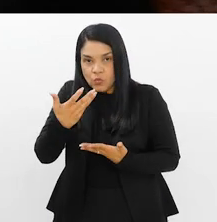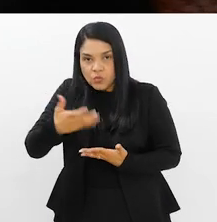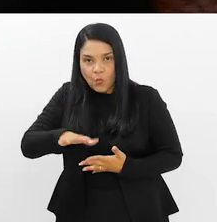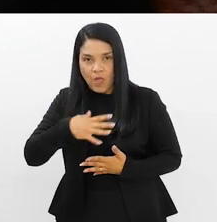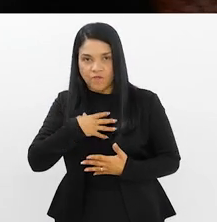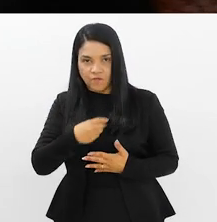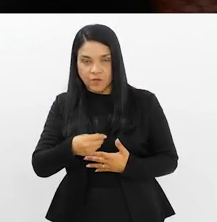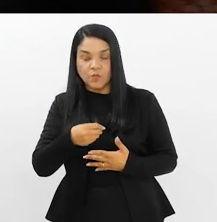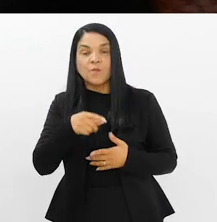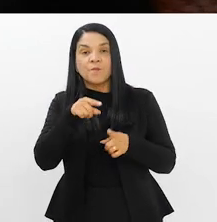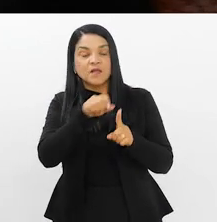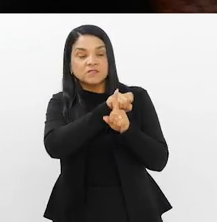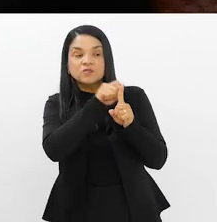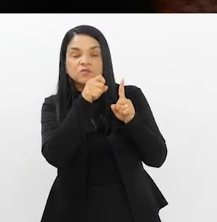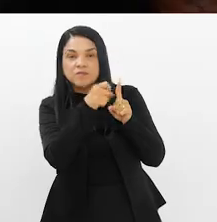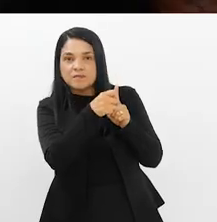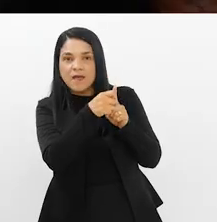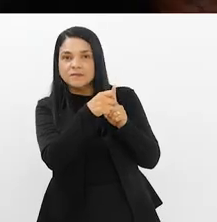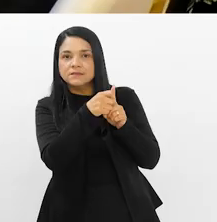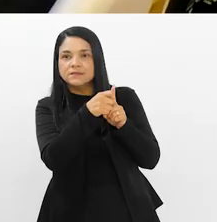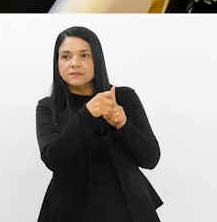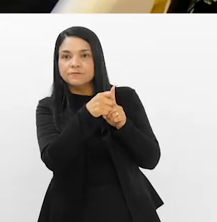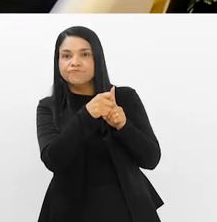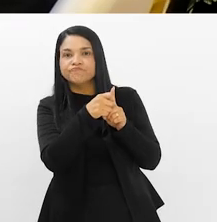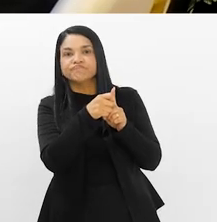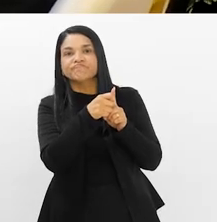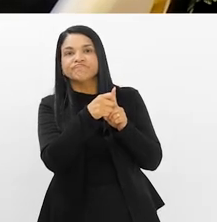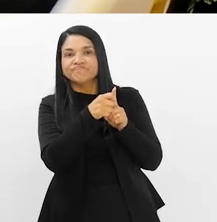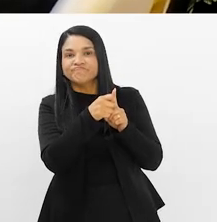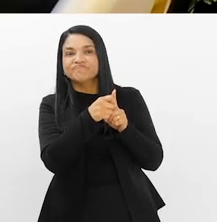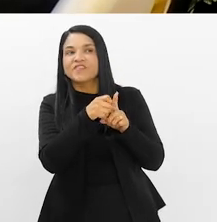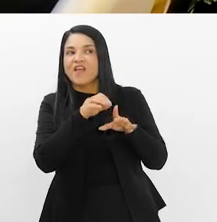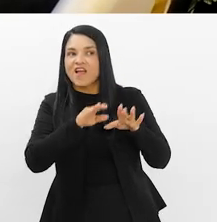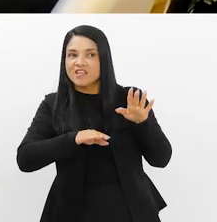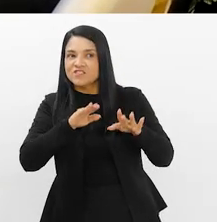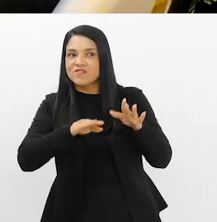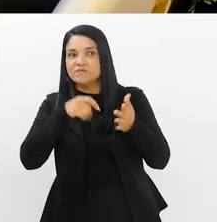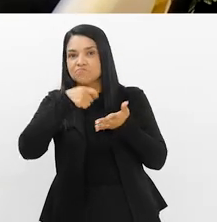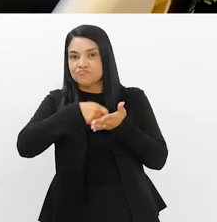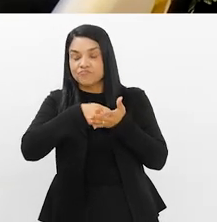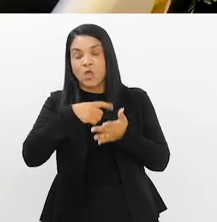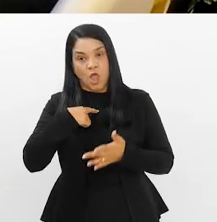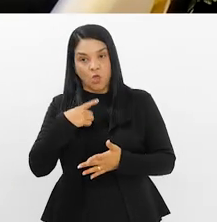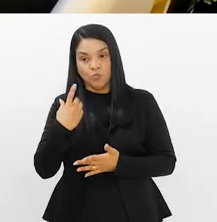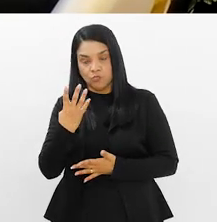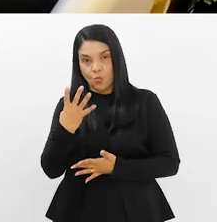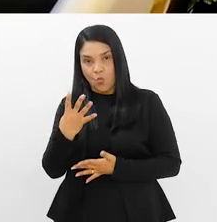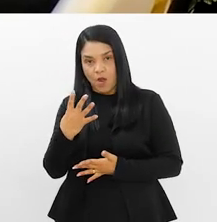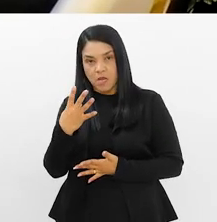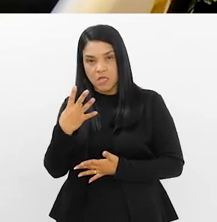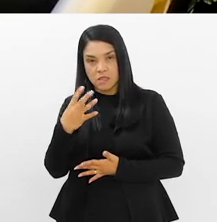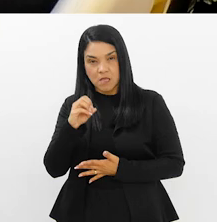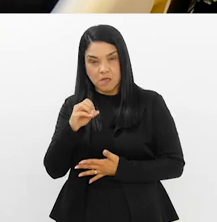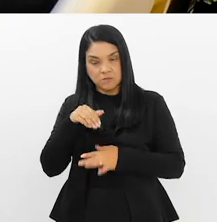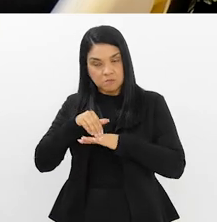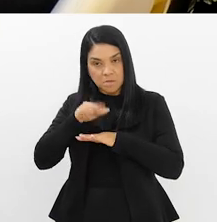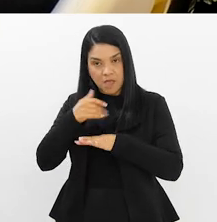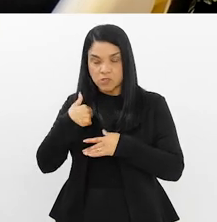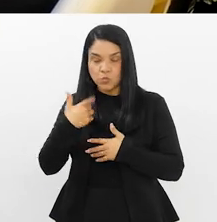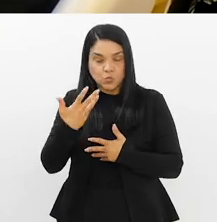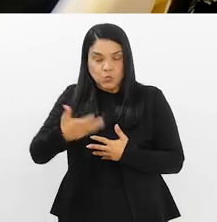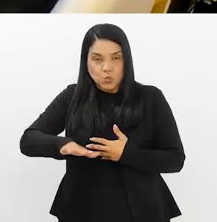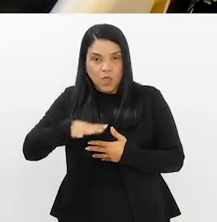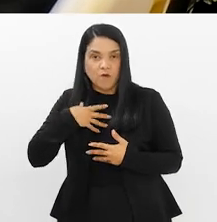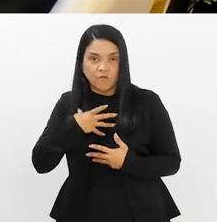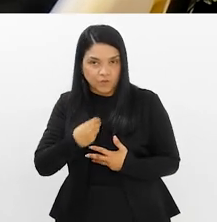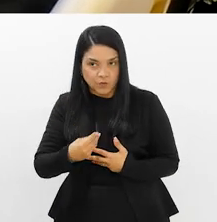vem dessa sociedade que muitas vezes eu tenho mais de 40, 40 a mais e também não tenho filhos. Mas sofro essa pressão até hoje.